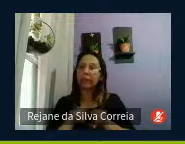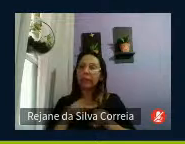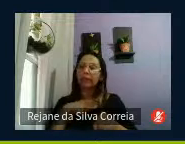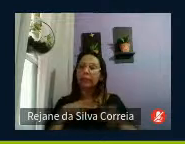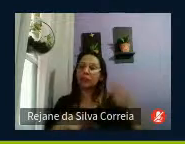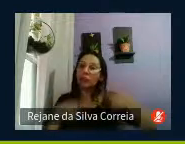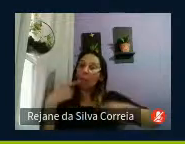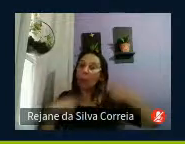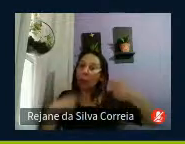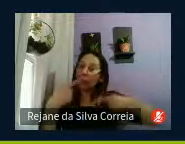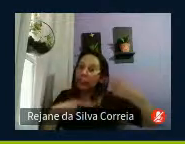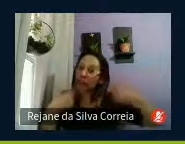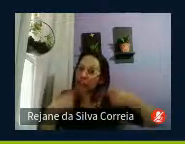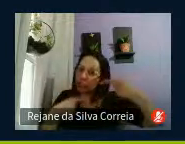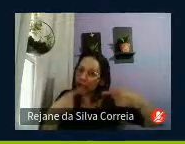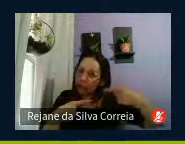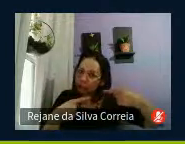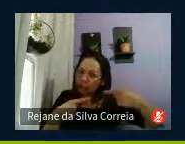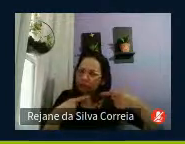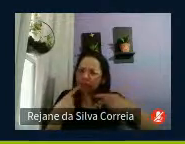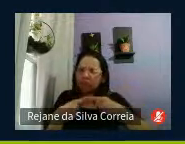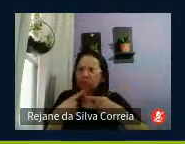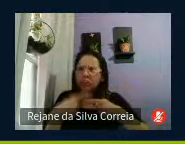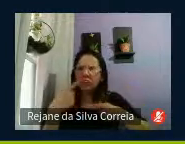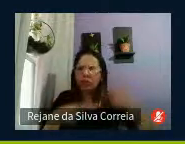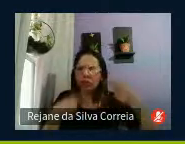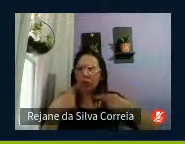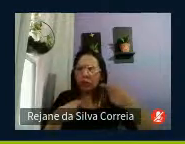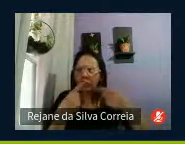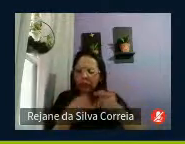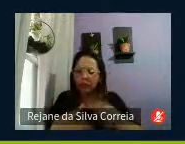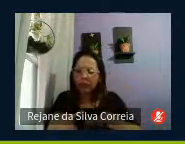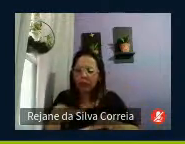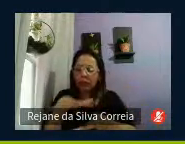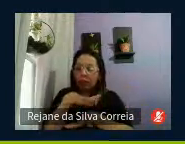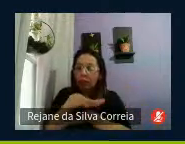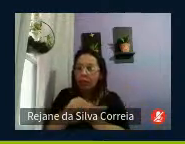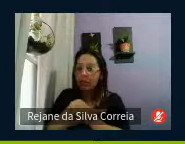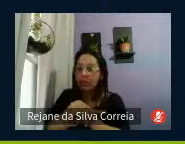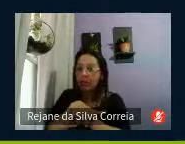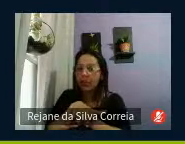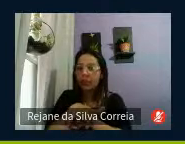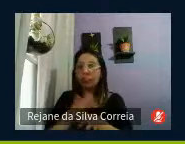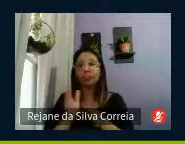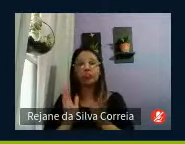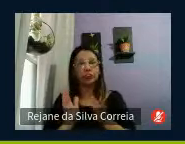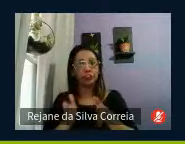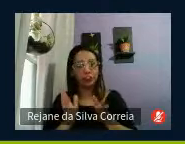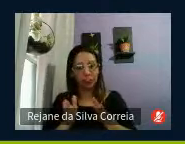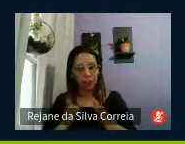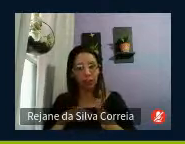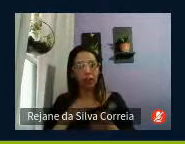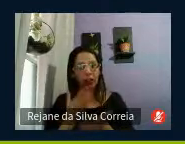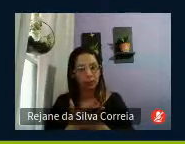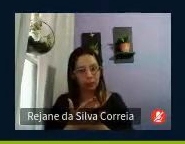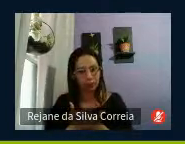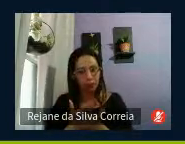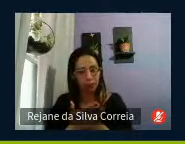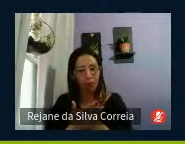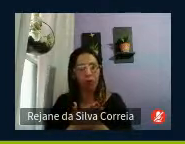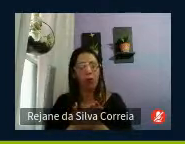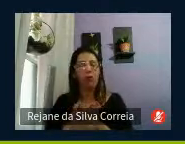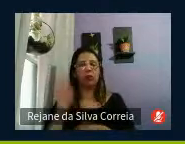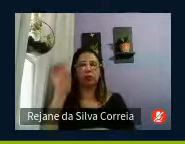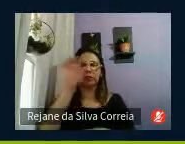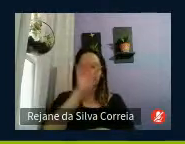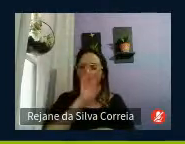públicas inclusivas. Porque as políticas públicas inclusivas já estavam acontecendo nas escolas estaduais,